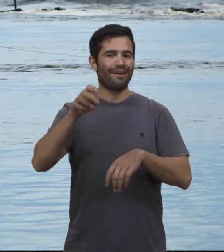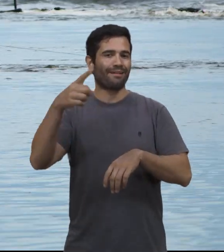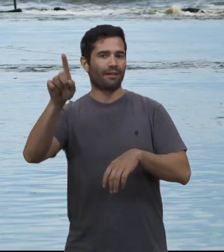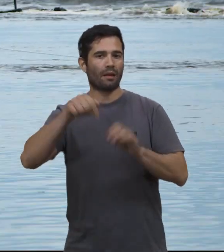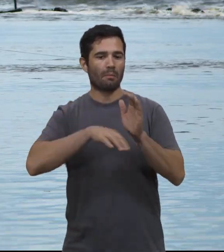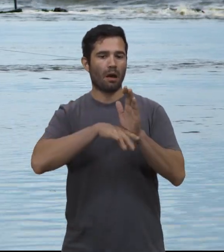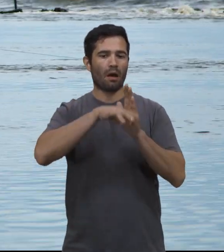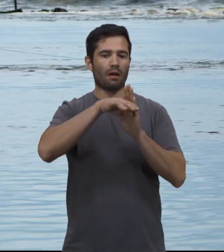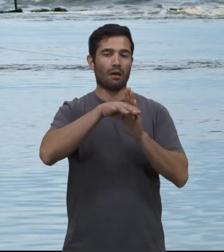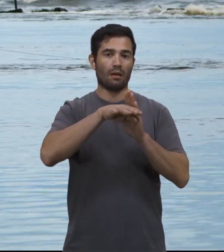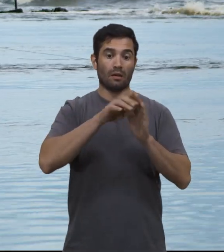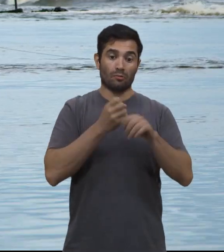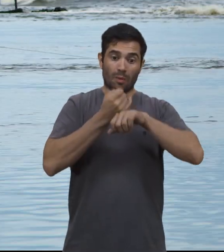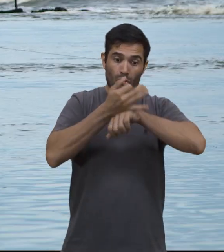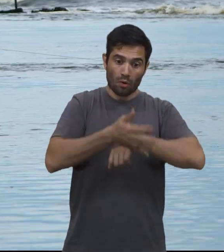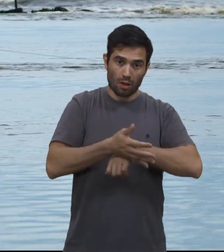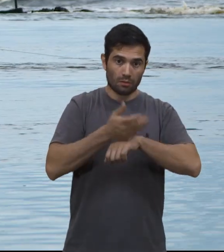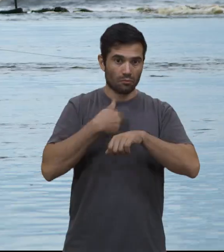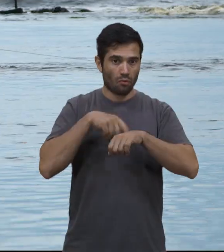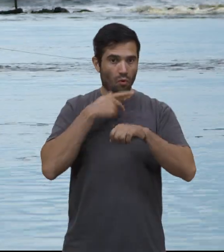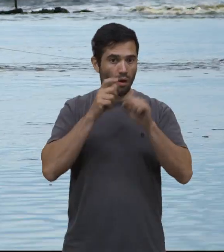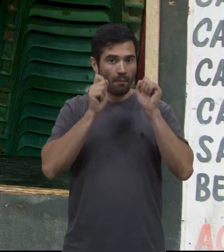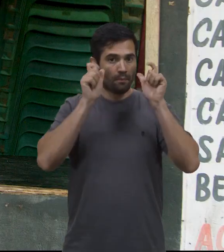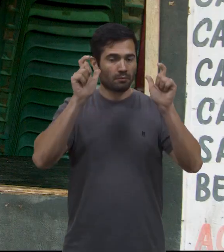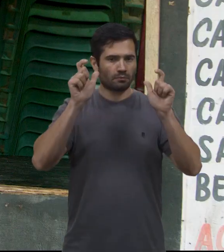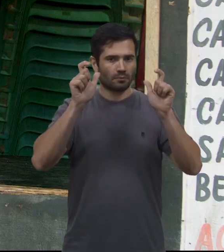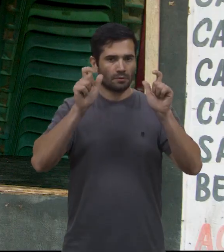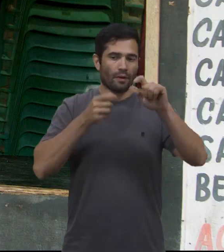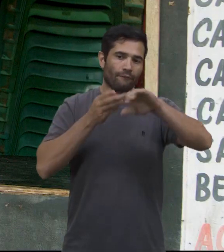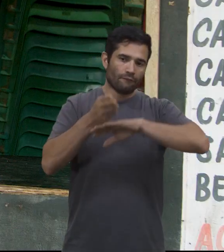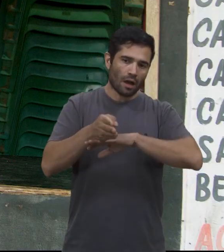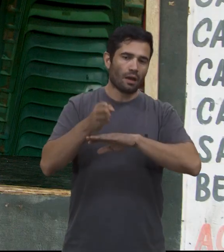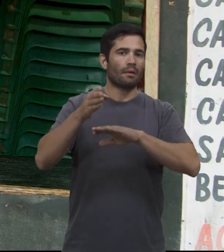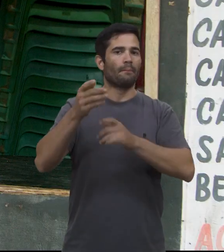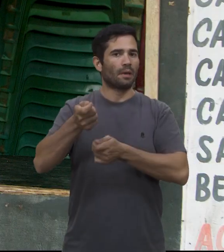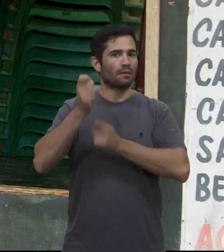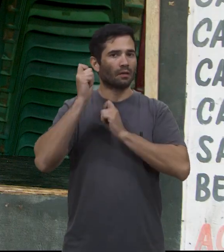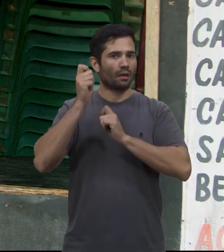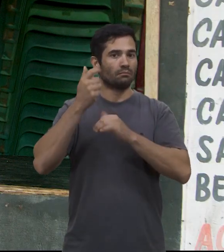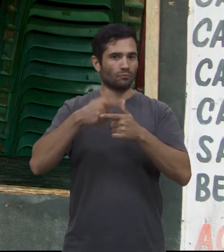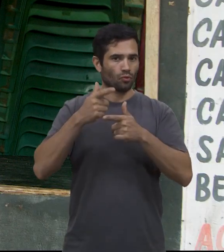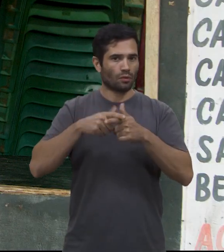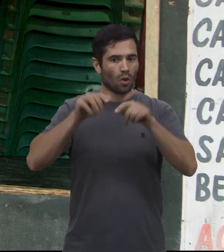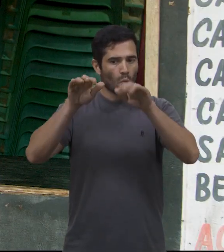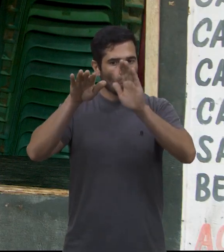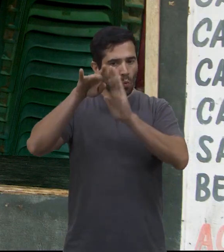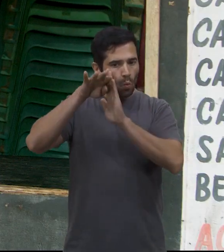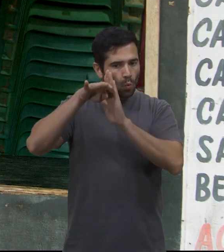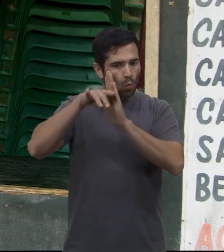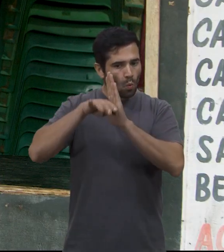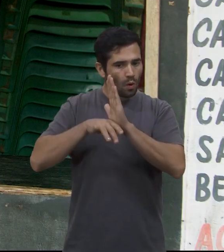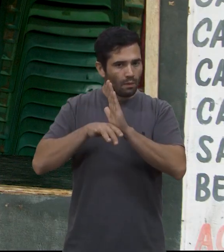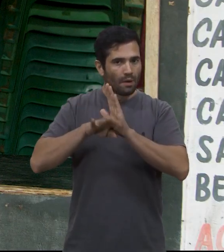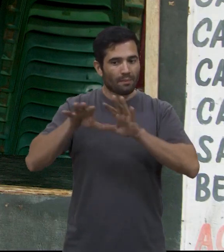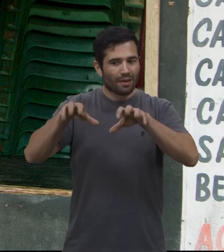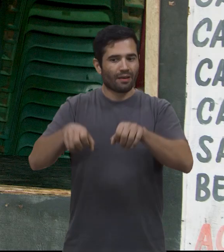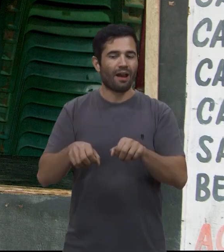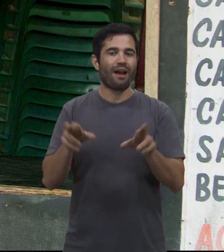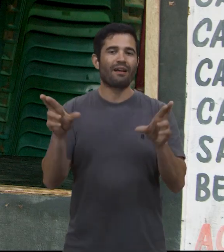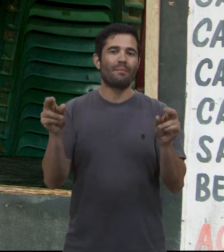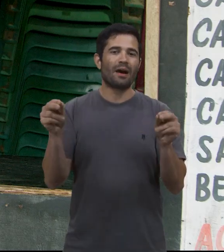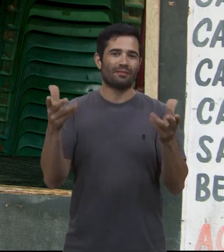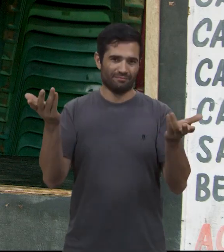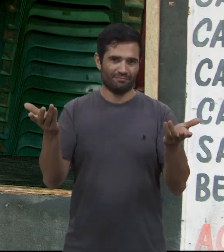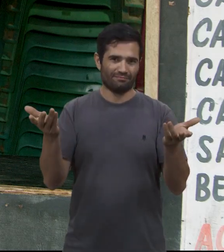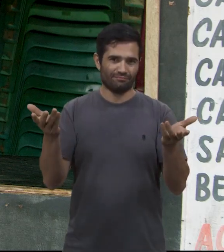era pela madrugada, a gente ia se acordar de madrugada para a gente pescar, para encontrar a maré seca, para pegar os